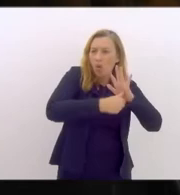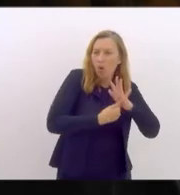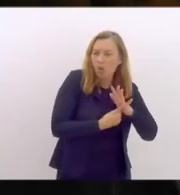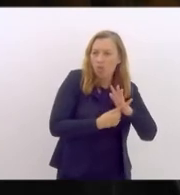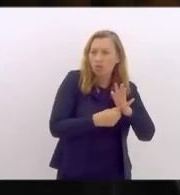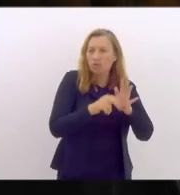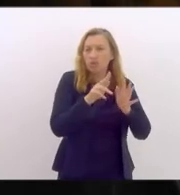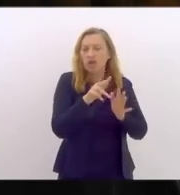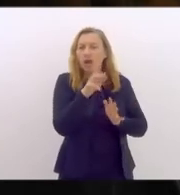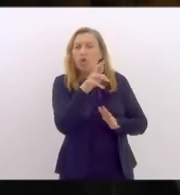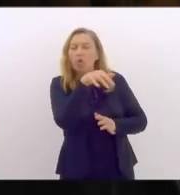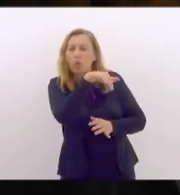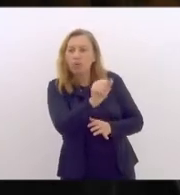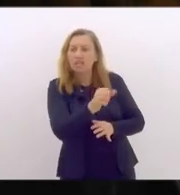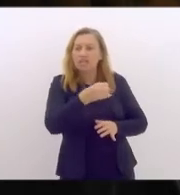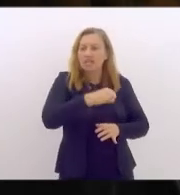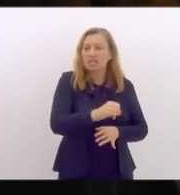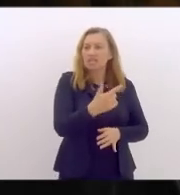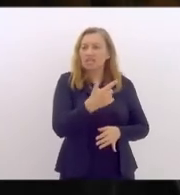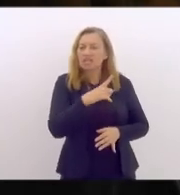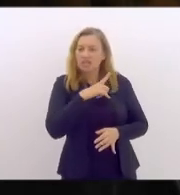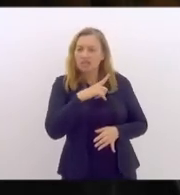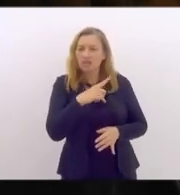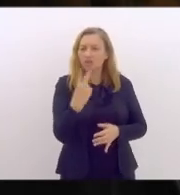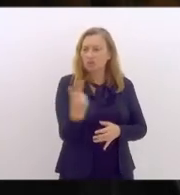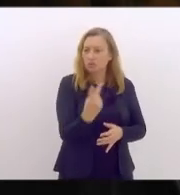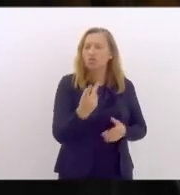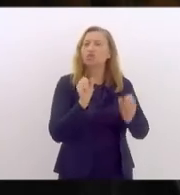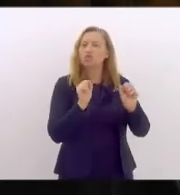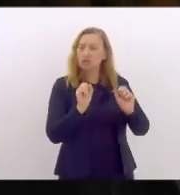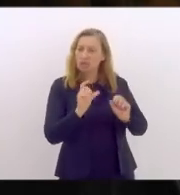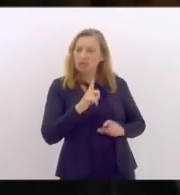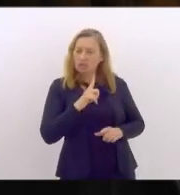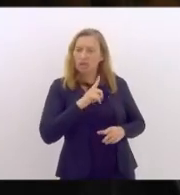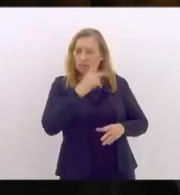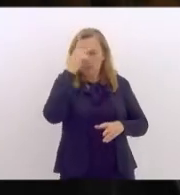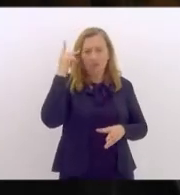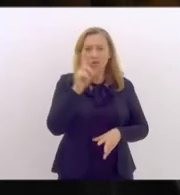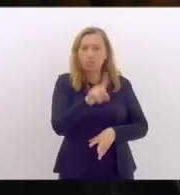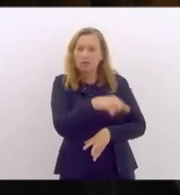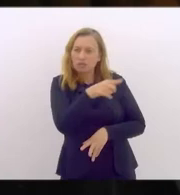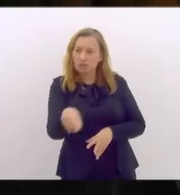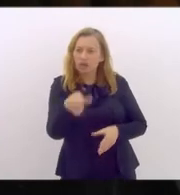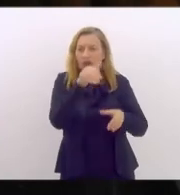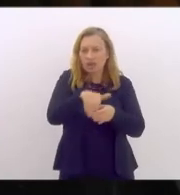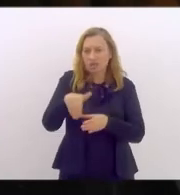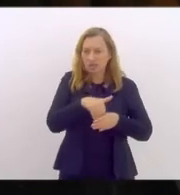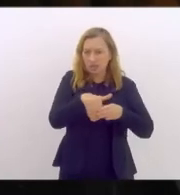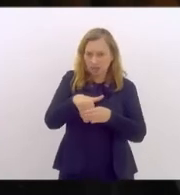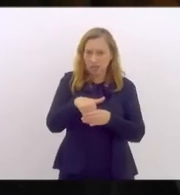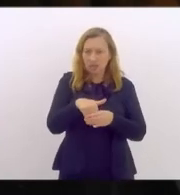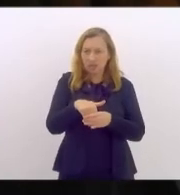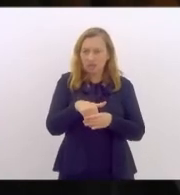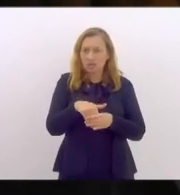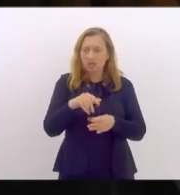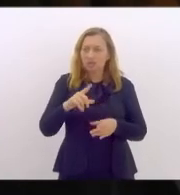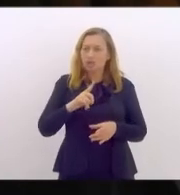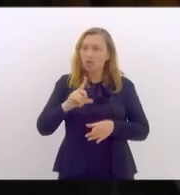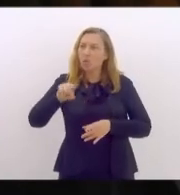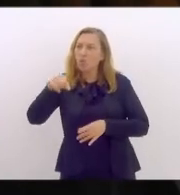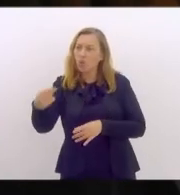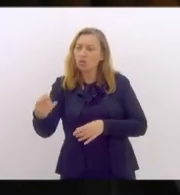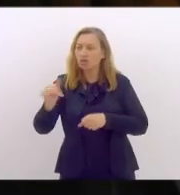se tiver isso e os dois têm autoridades competentes para anular até as eleições e trazer outra